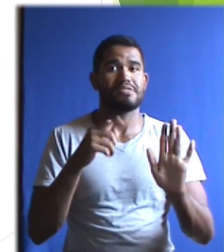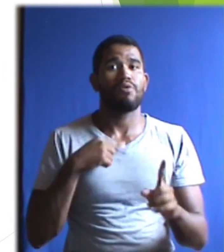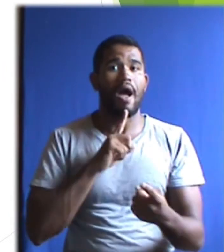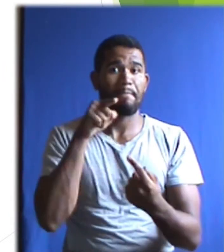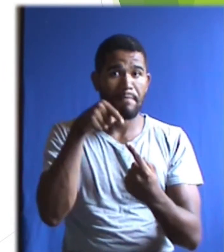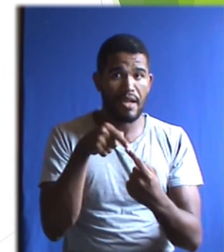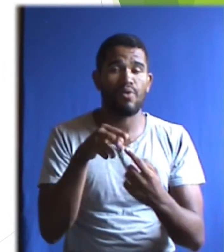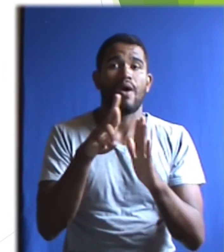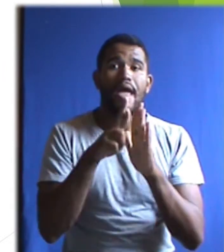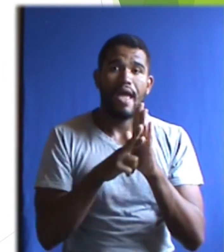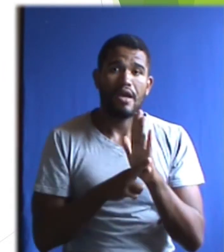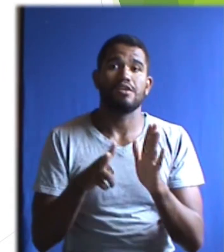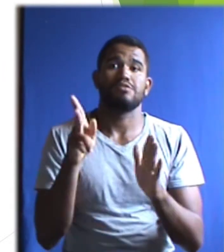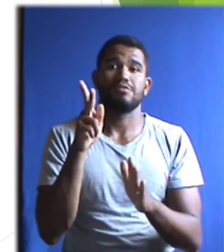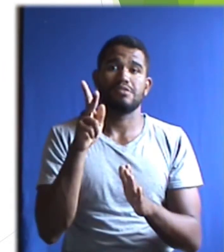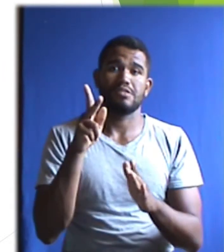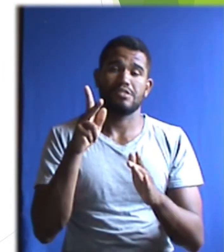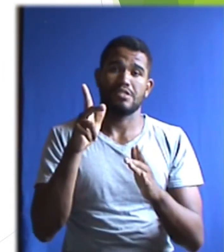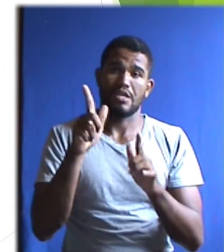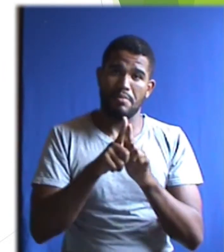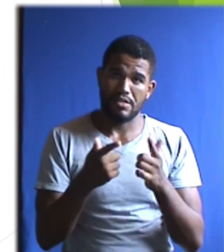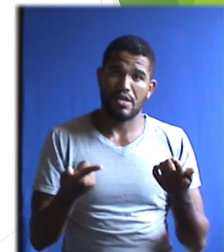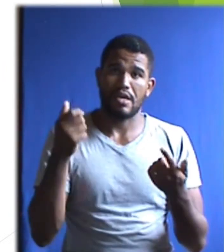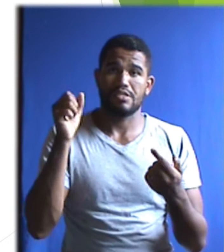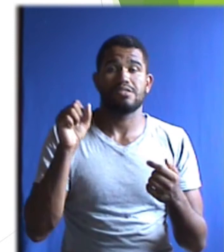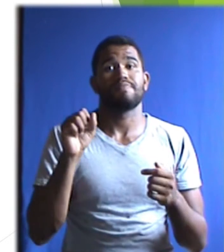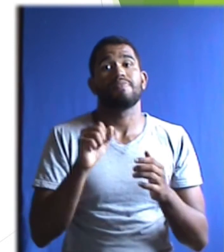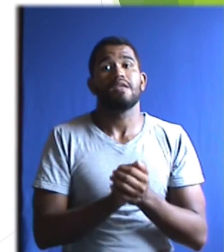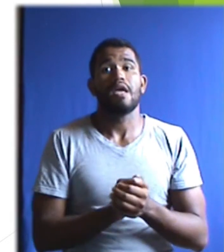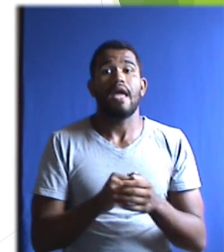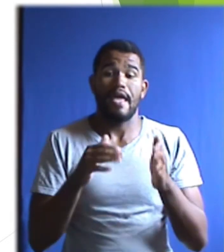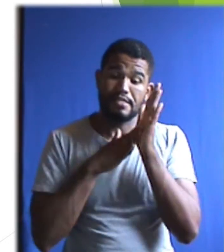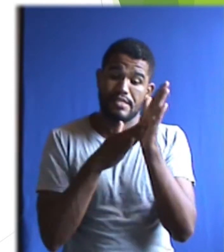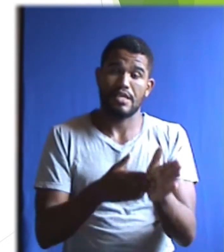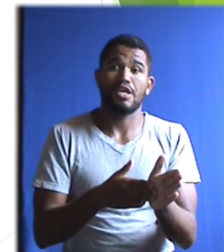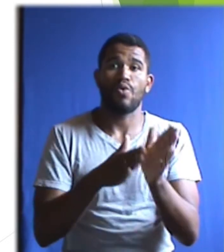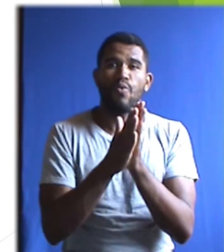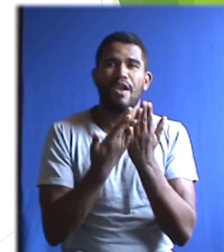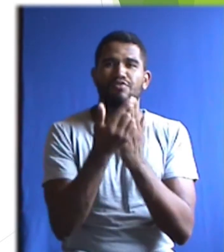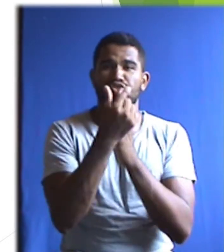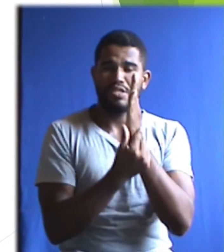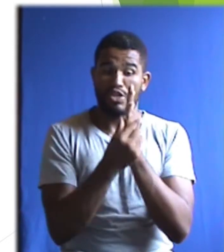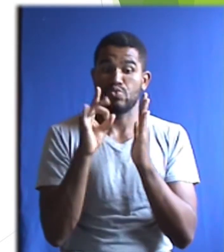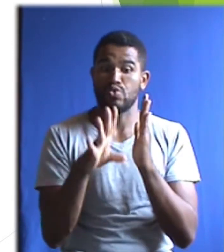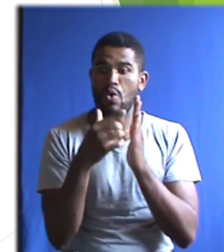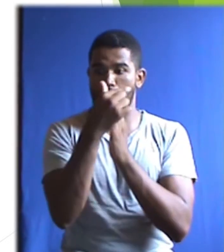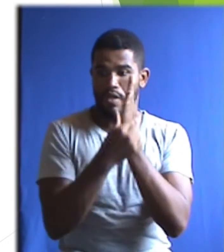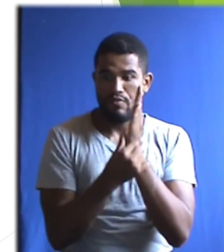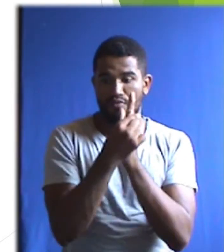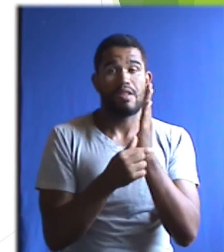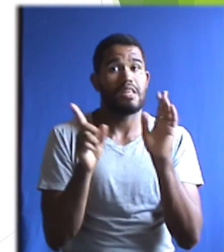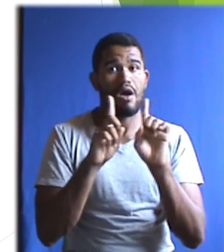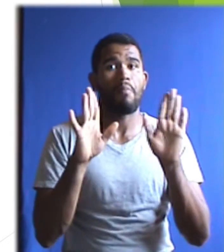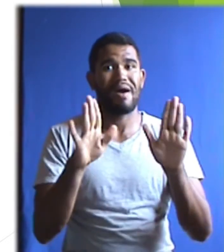regra gramatical normativa, é seguir o livro didático, não unicamente,